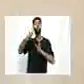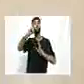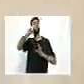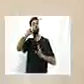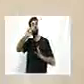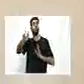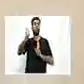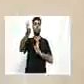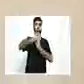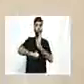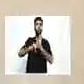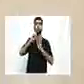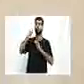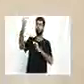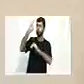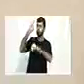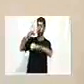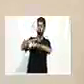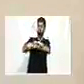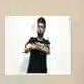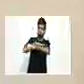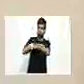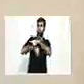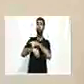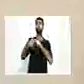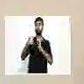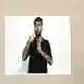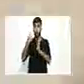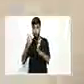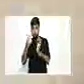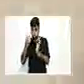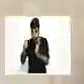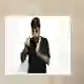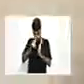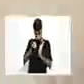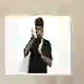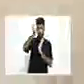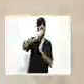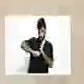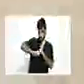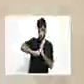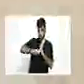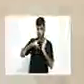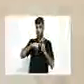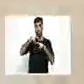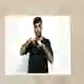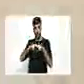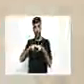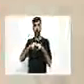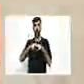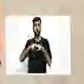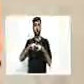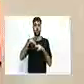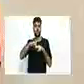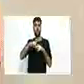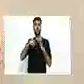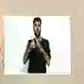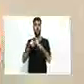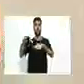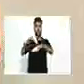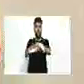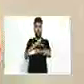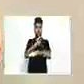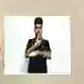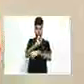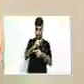assinar protetor solar eles recebem também eles assinam recebendo esse protetor então Eles saem com bota